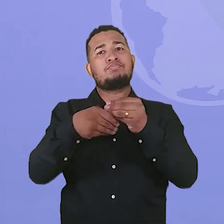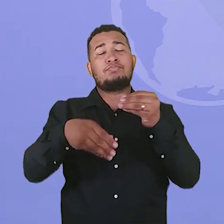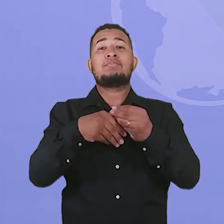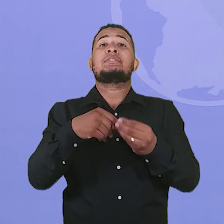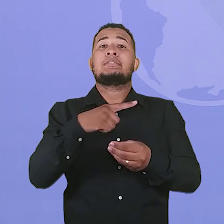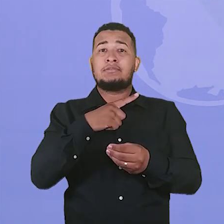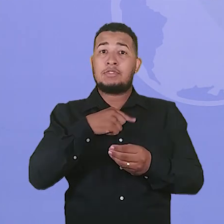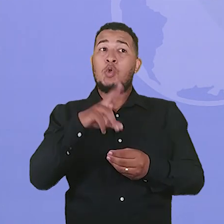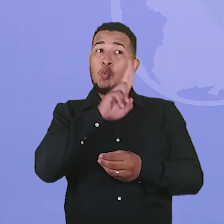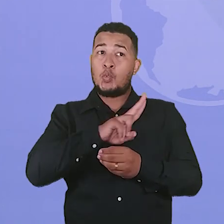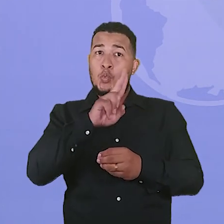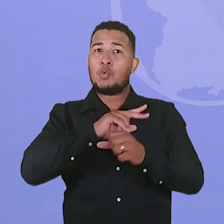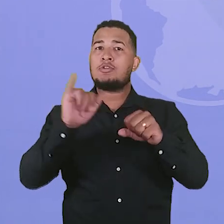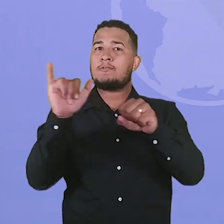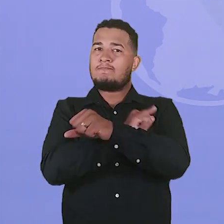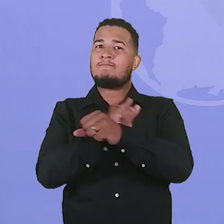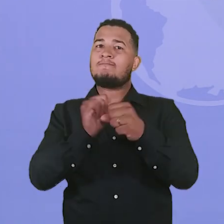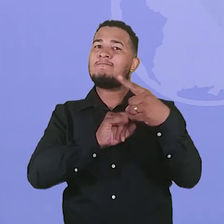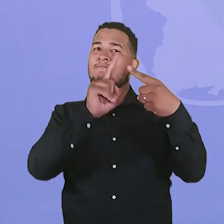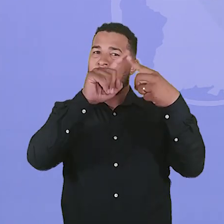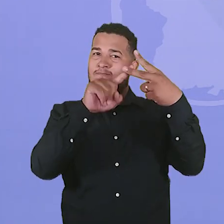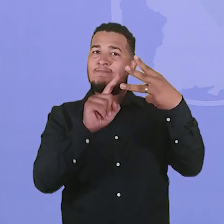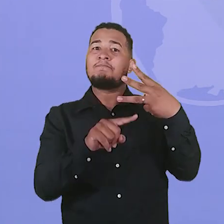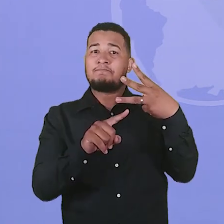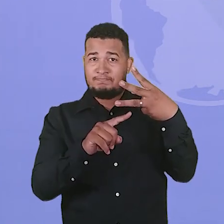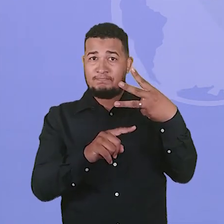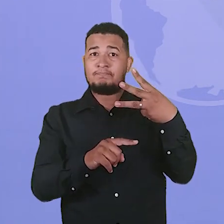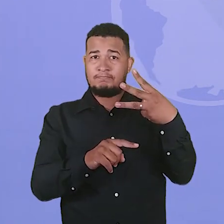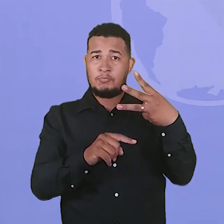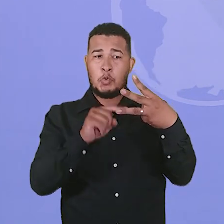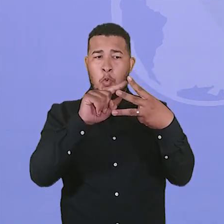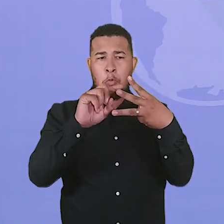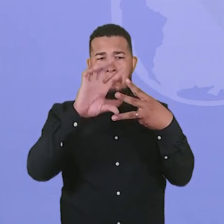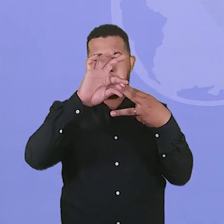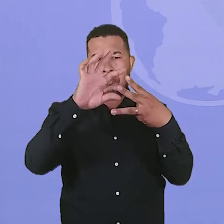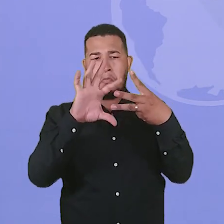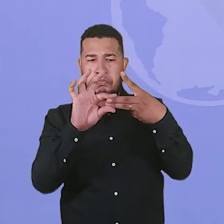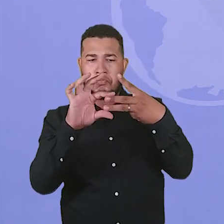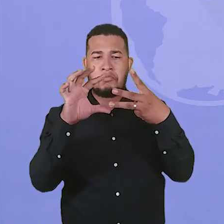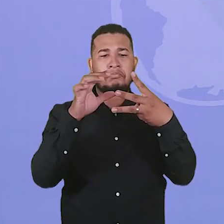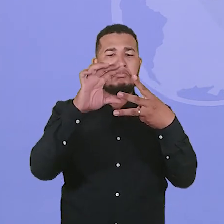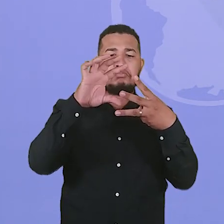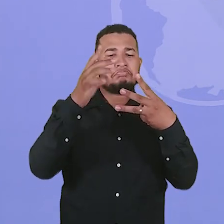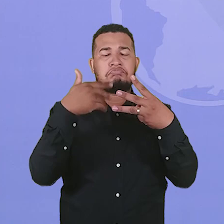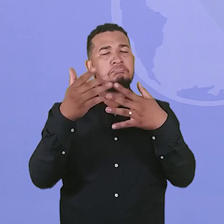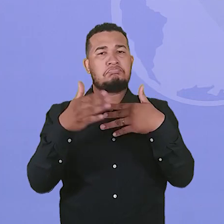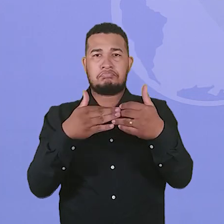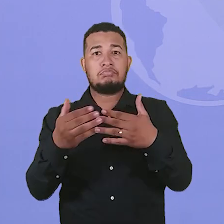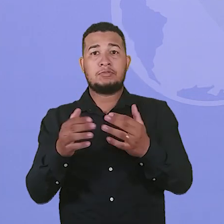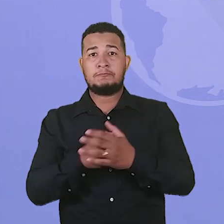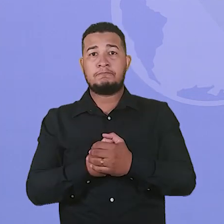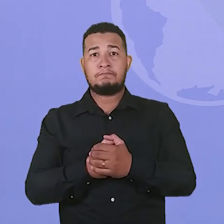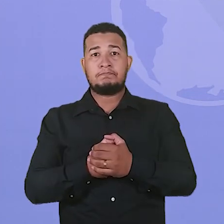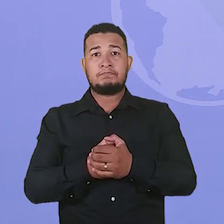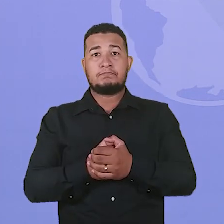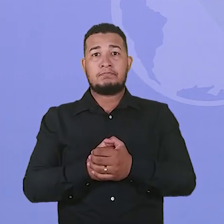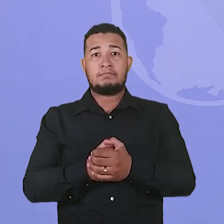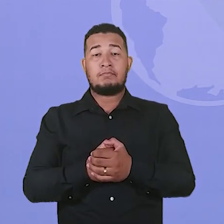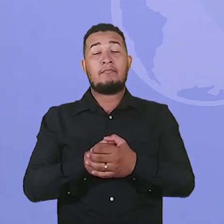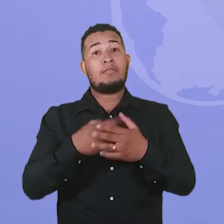outra, são herdeiros de um desses autores ou de mais de um desses autores, né?